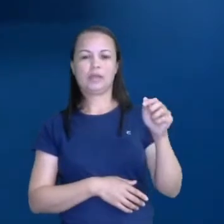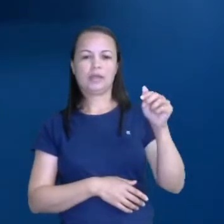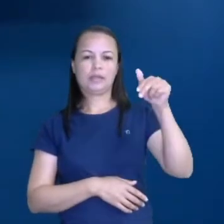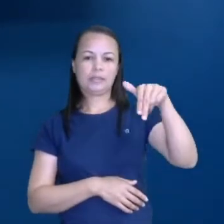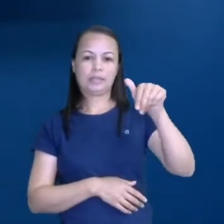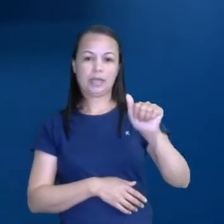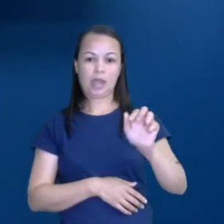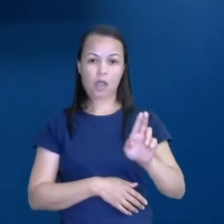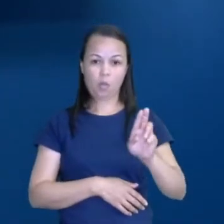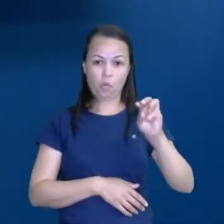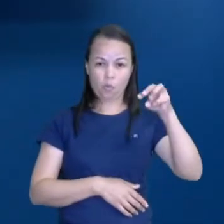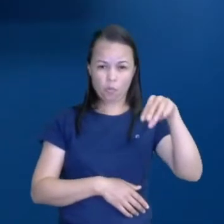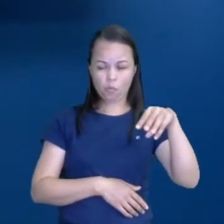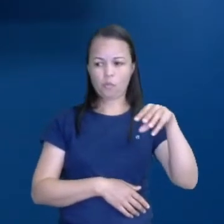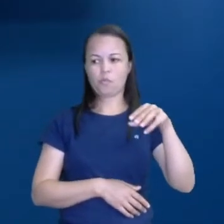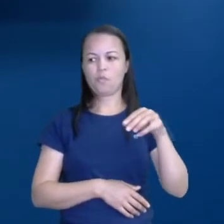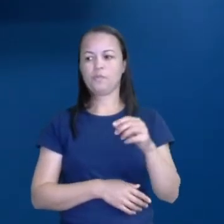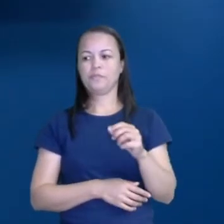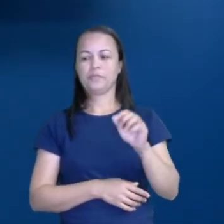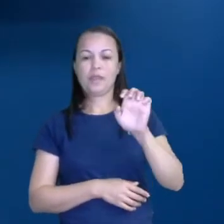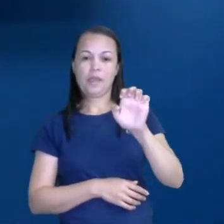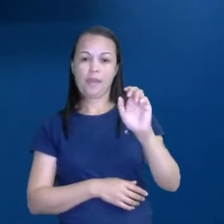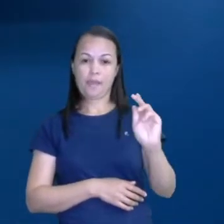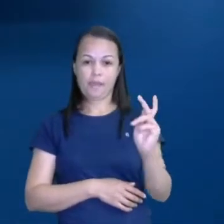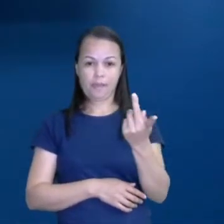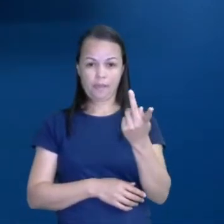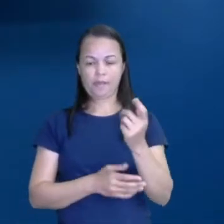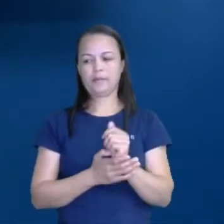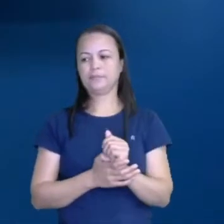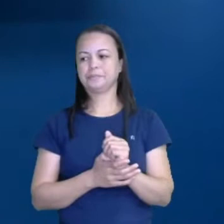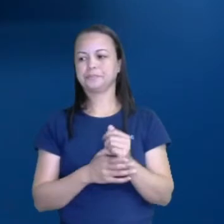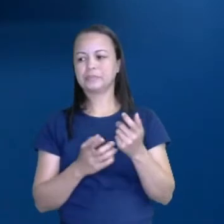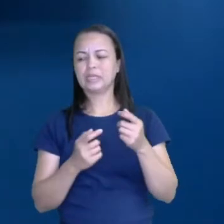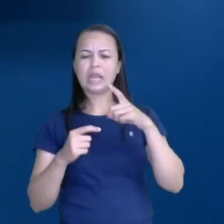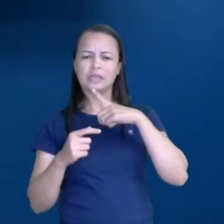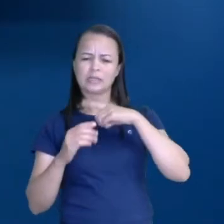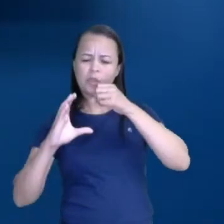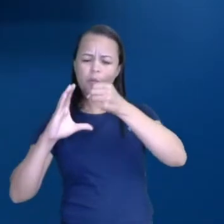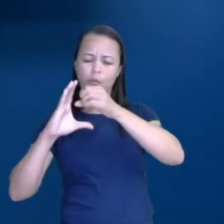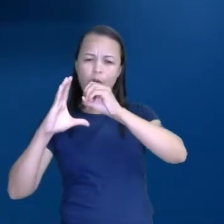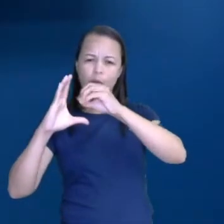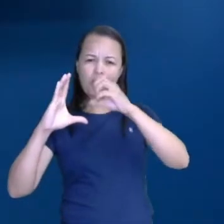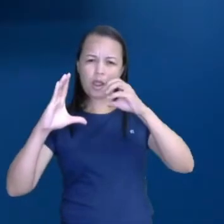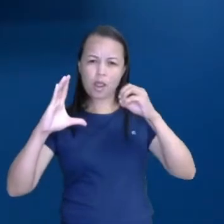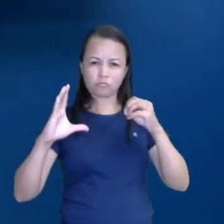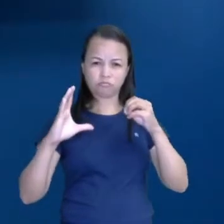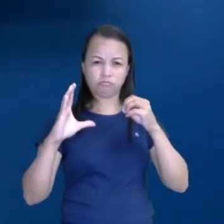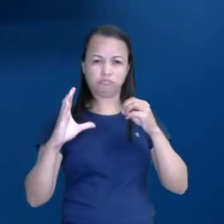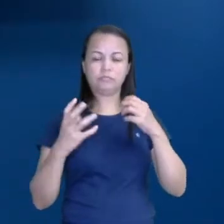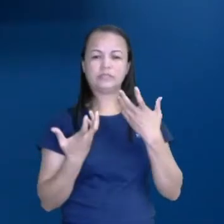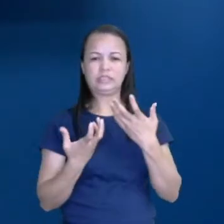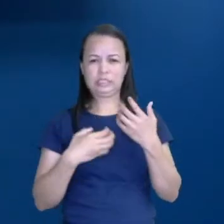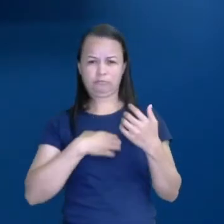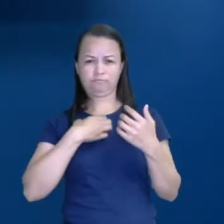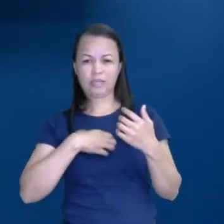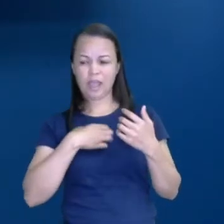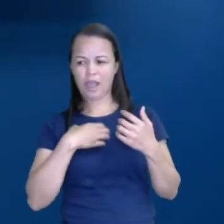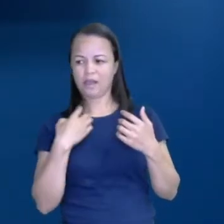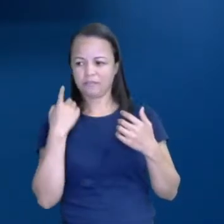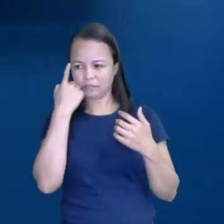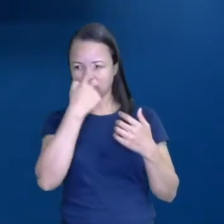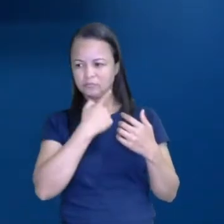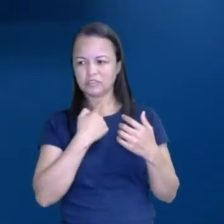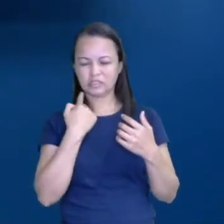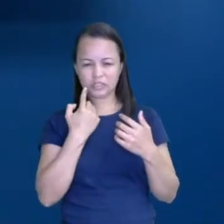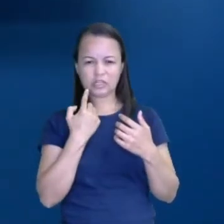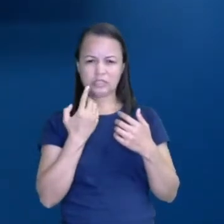é verdade. E ainda tem um emoji representando o rosto dele, a expressão facial que ele ficou quando os pais